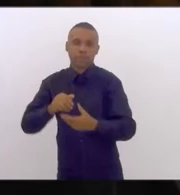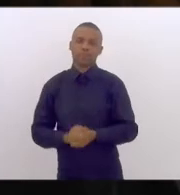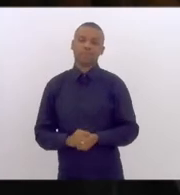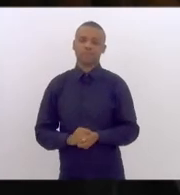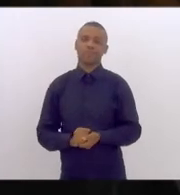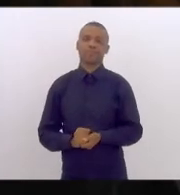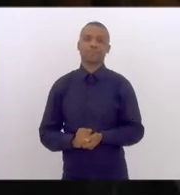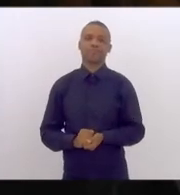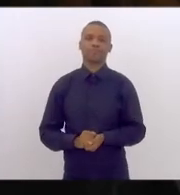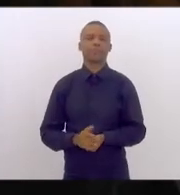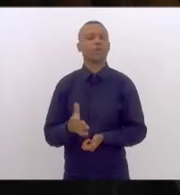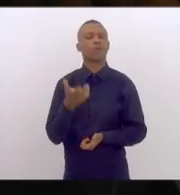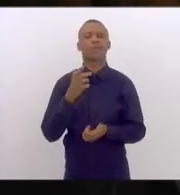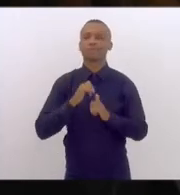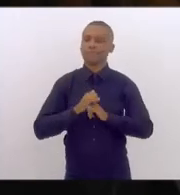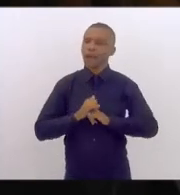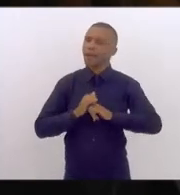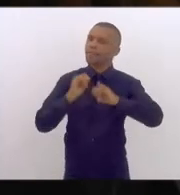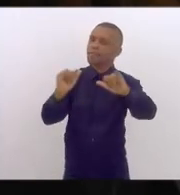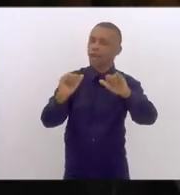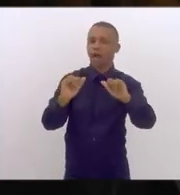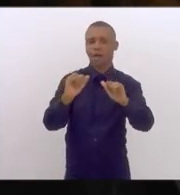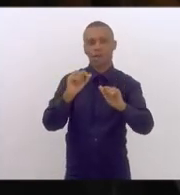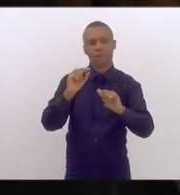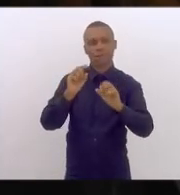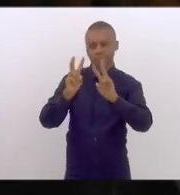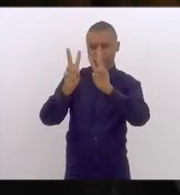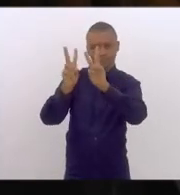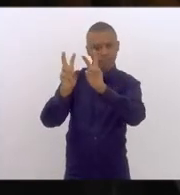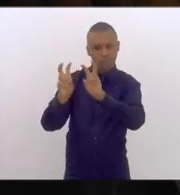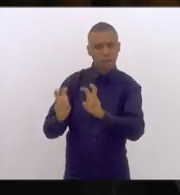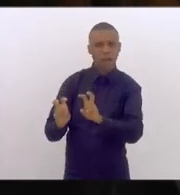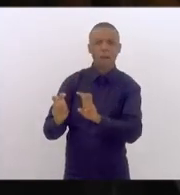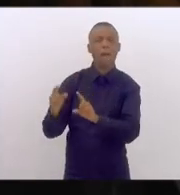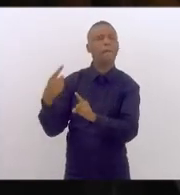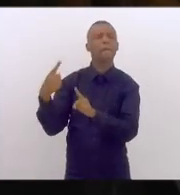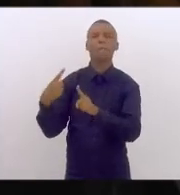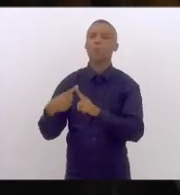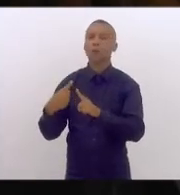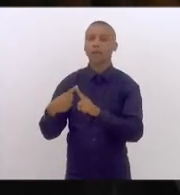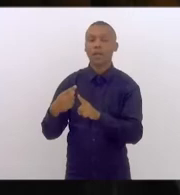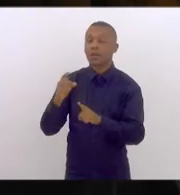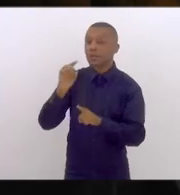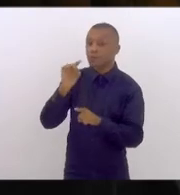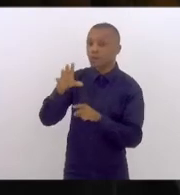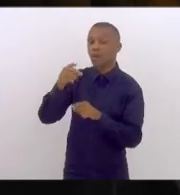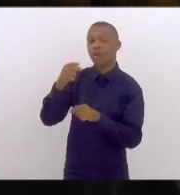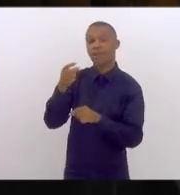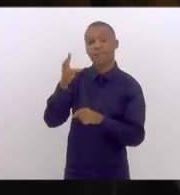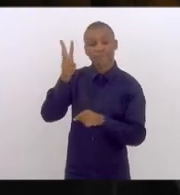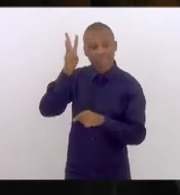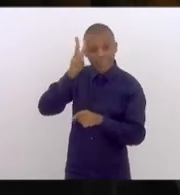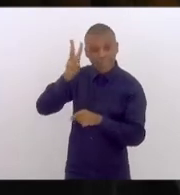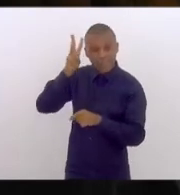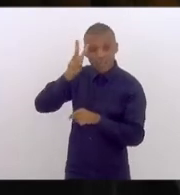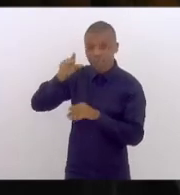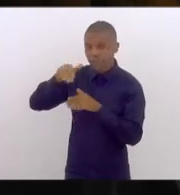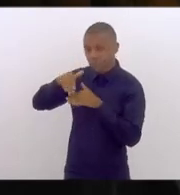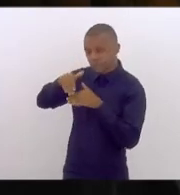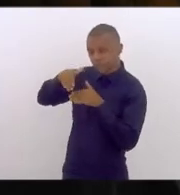esta questão porque apenas daqui a três dias